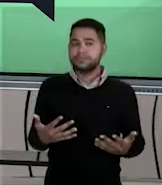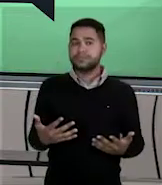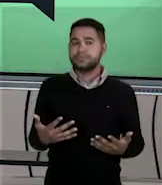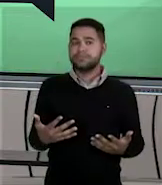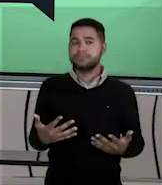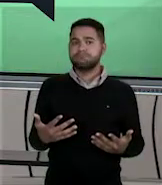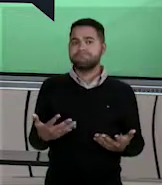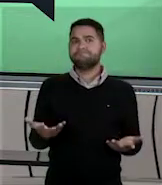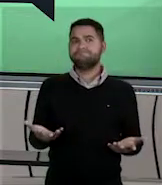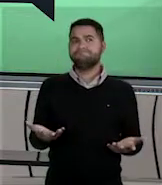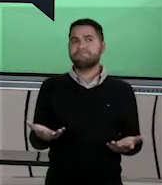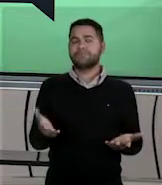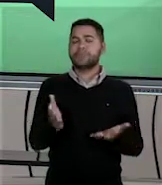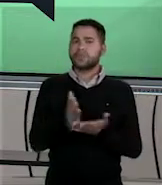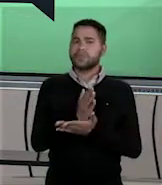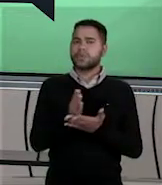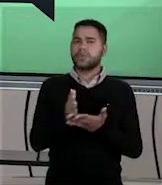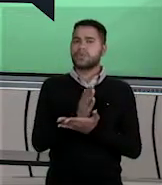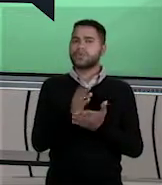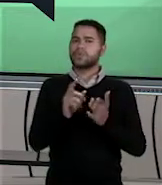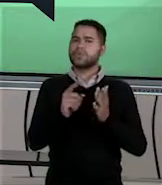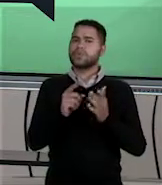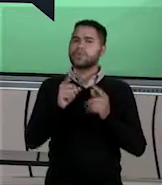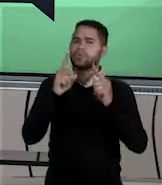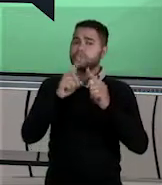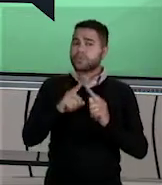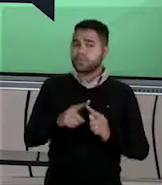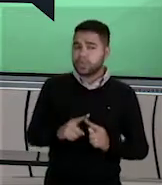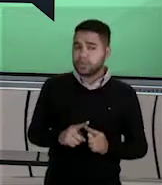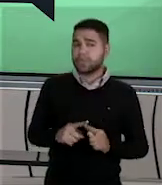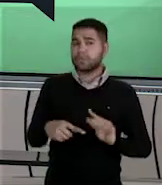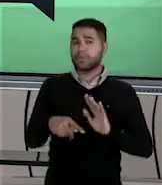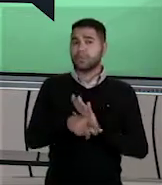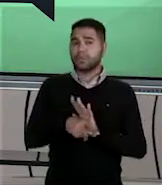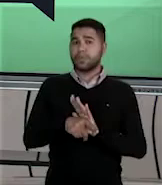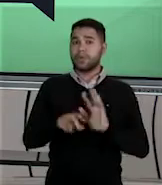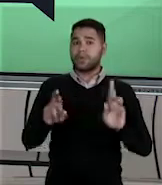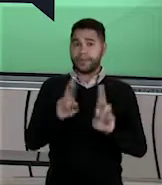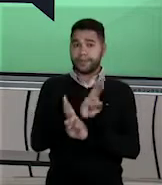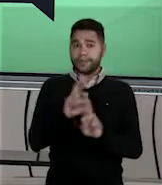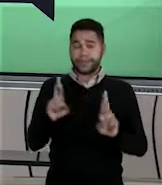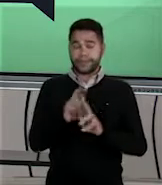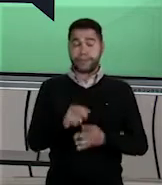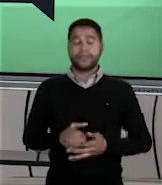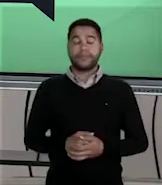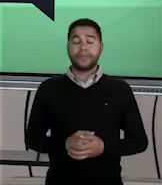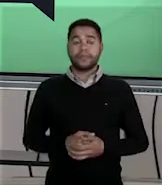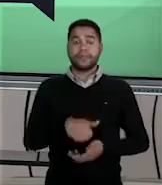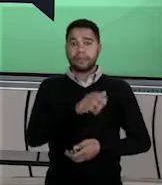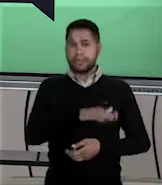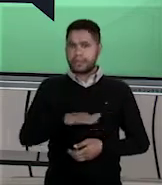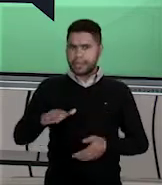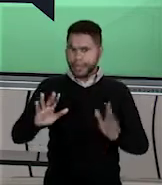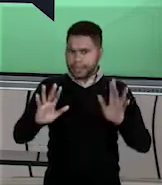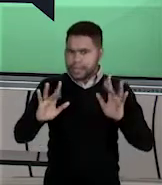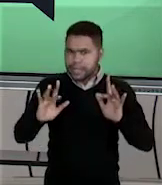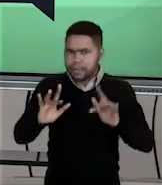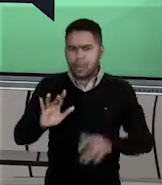elas deverão ter algum tipo de relacionamento. Criança, em primeiro lugar, não